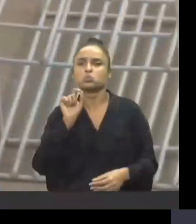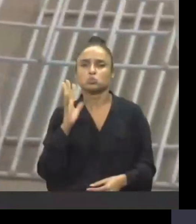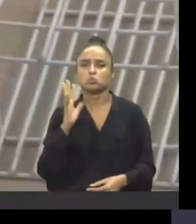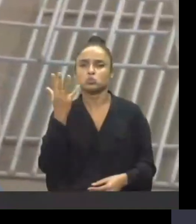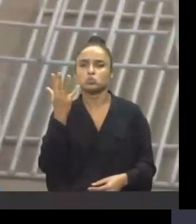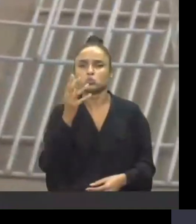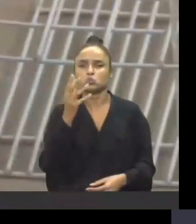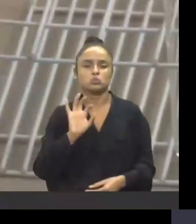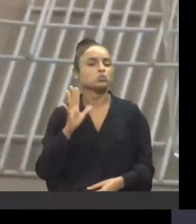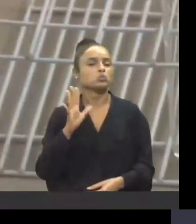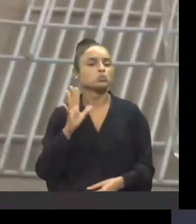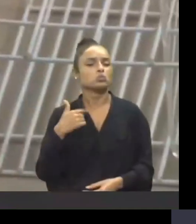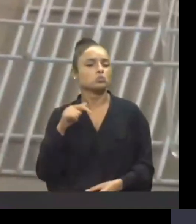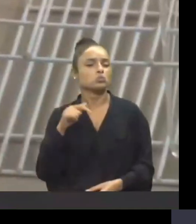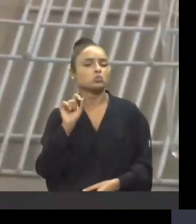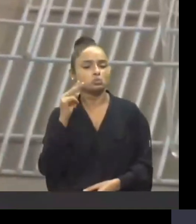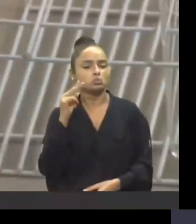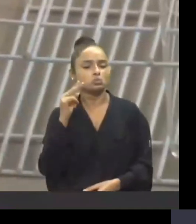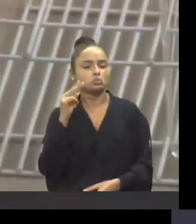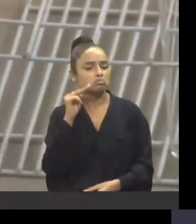essa solução.